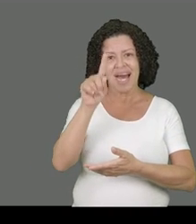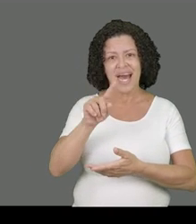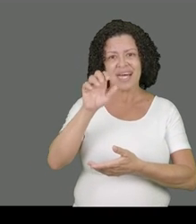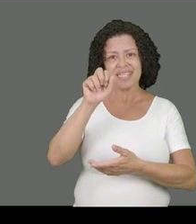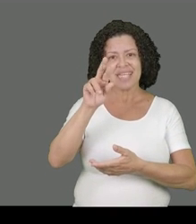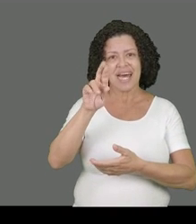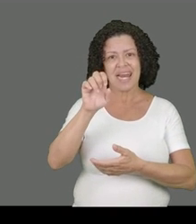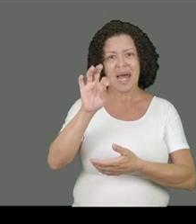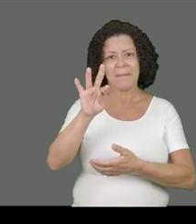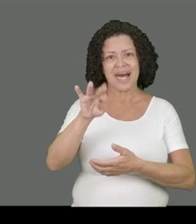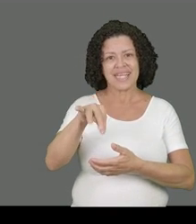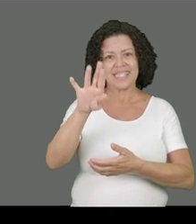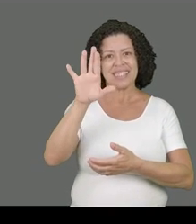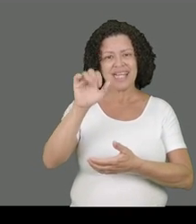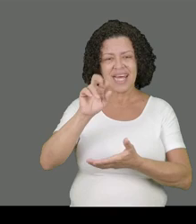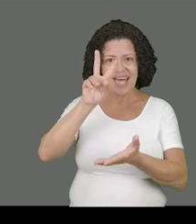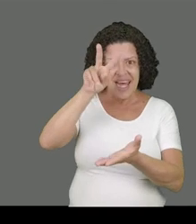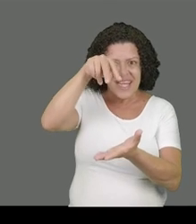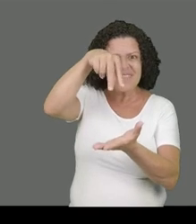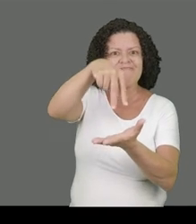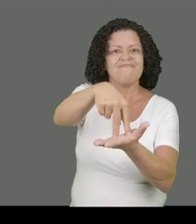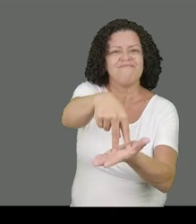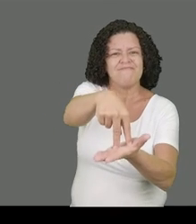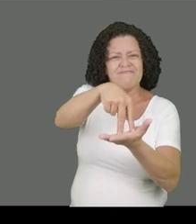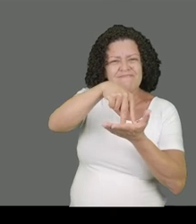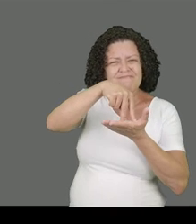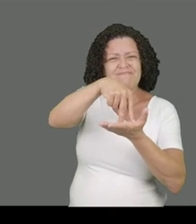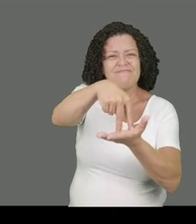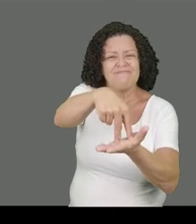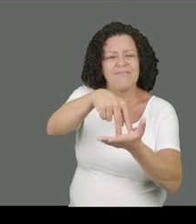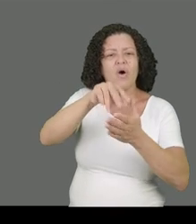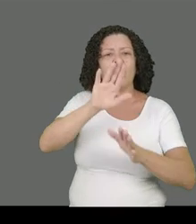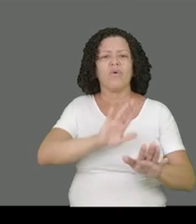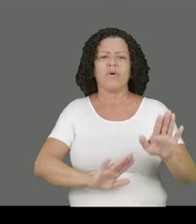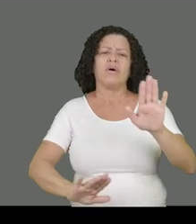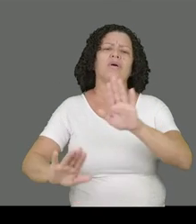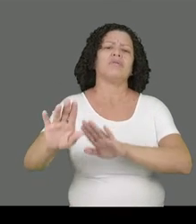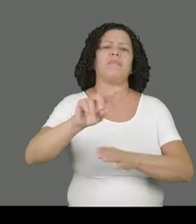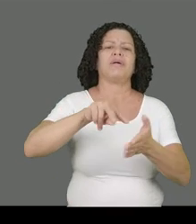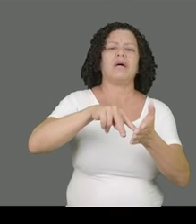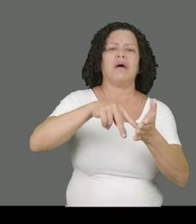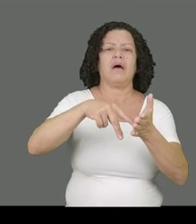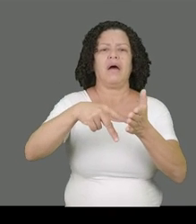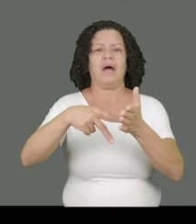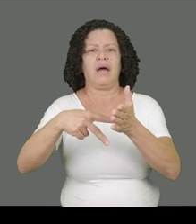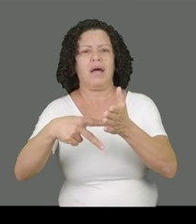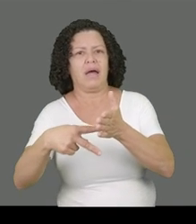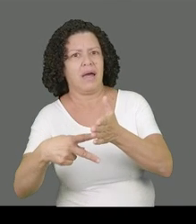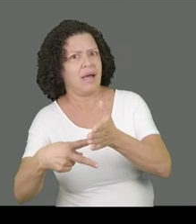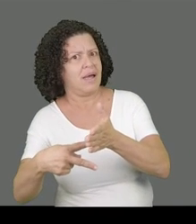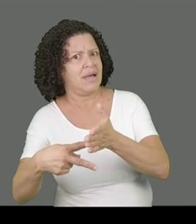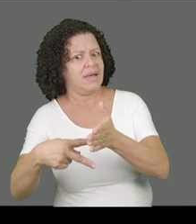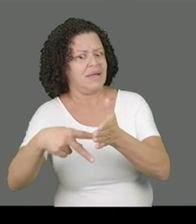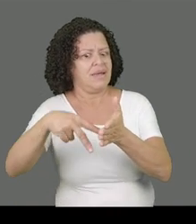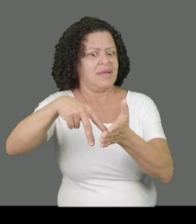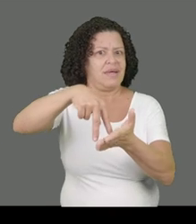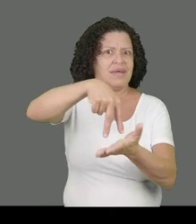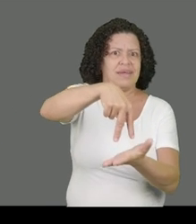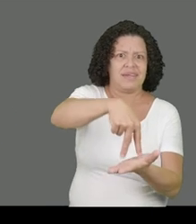nos convida, com a resiliência, com muito cuidado para nós não